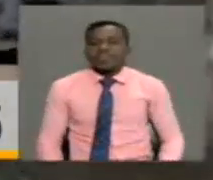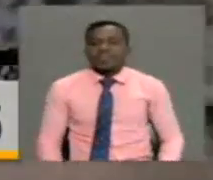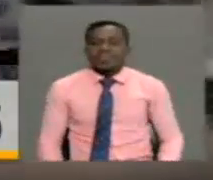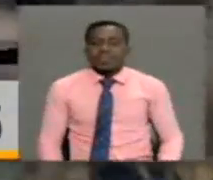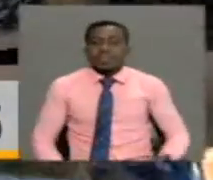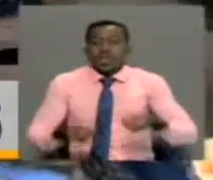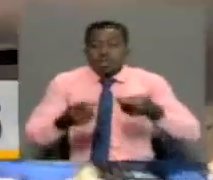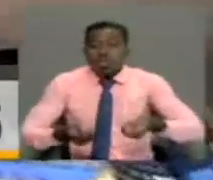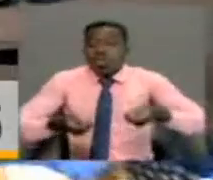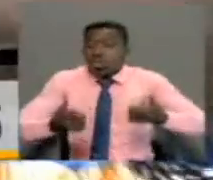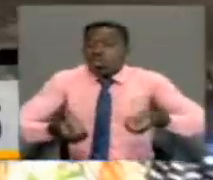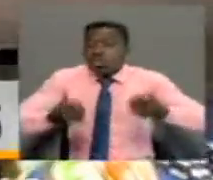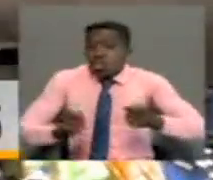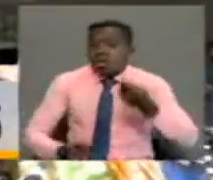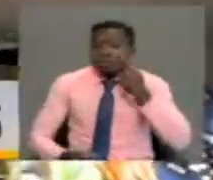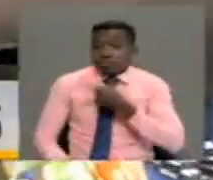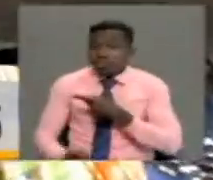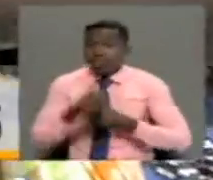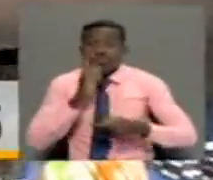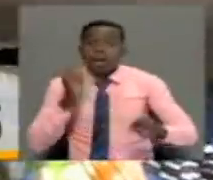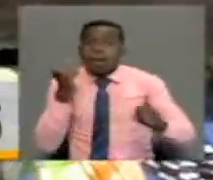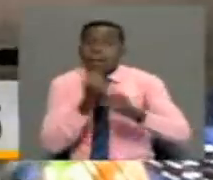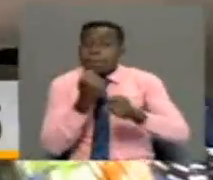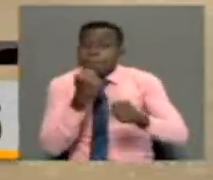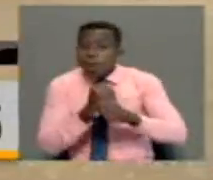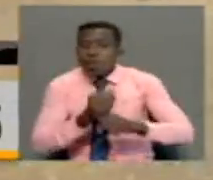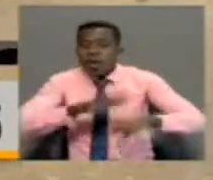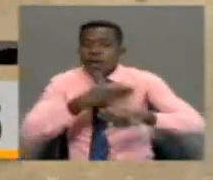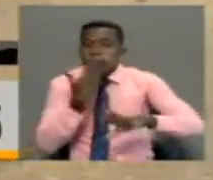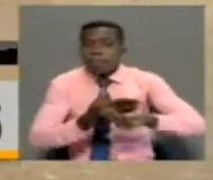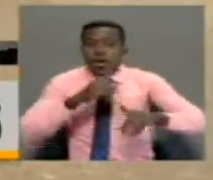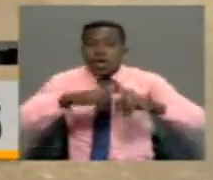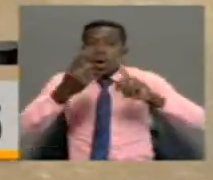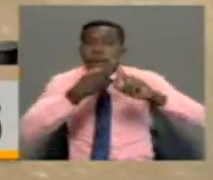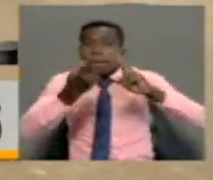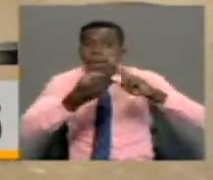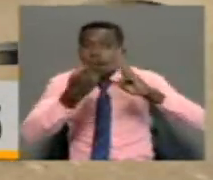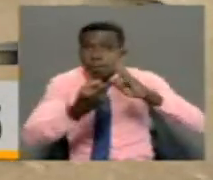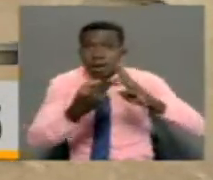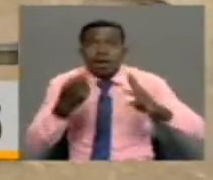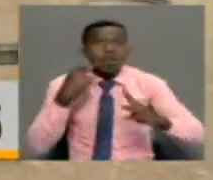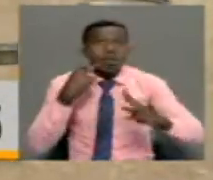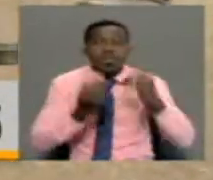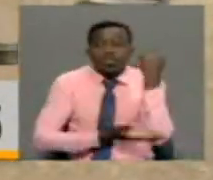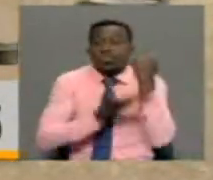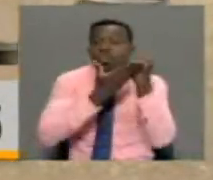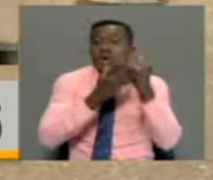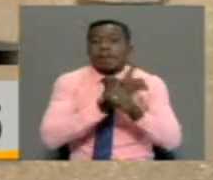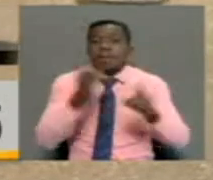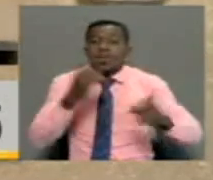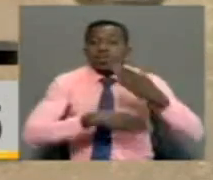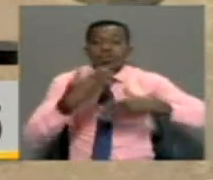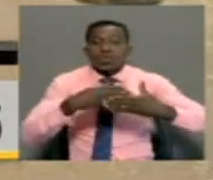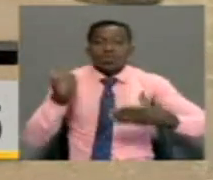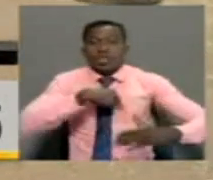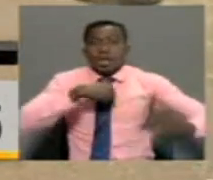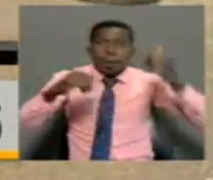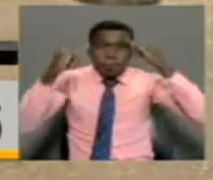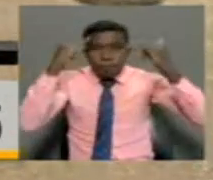Estamos a caminho de 7 anos a lutar para ver se que o país vem acreditar naquilo que é as nossas